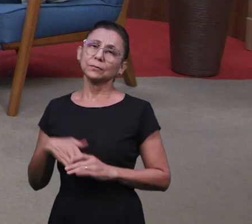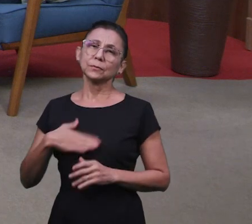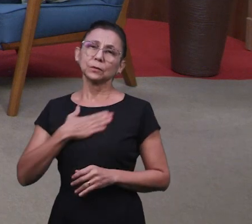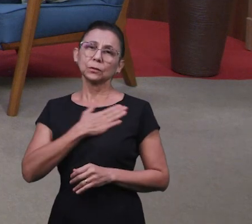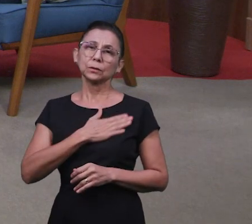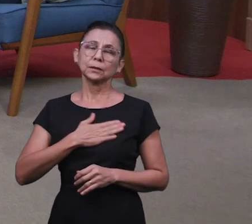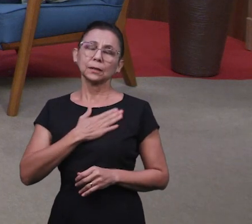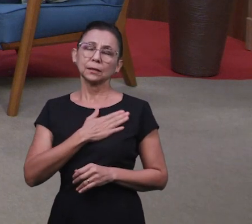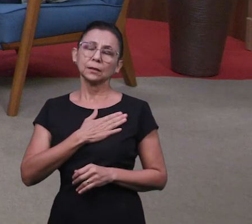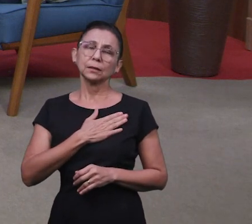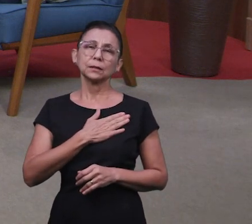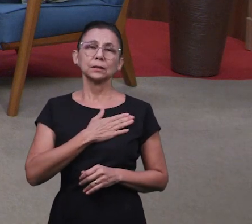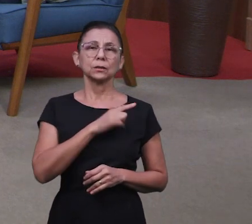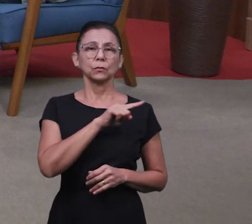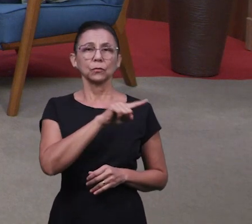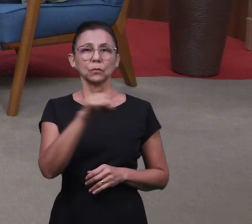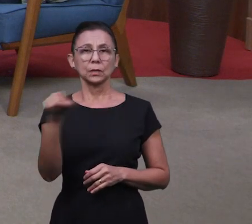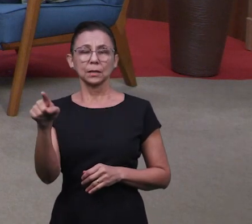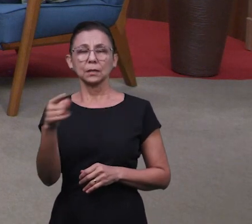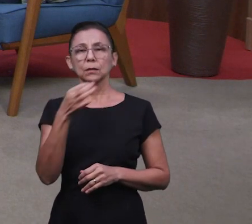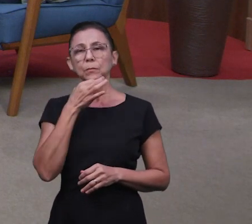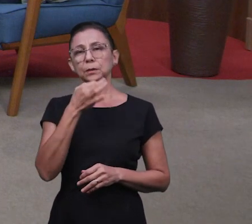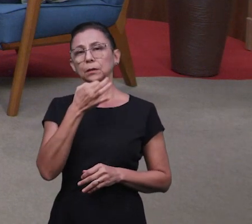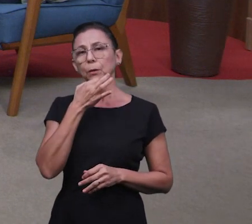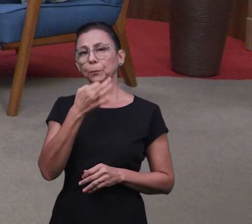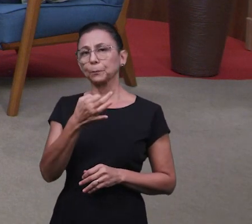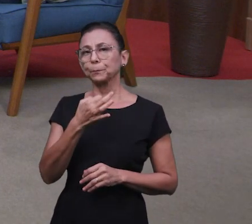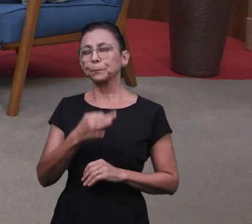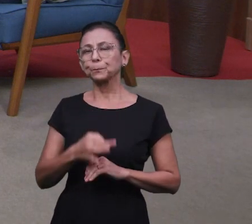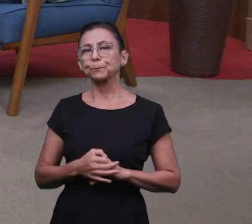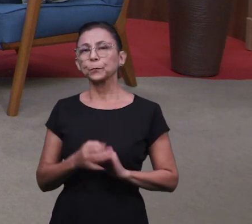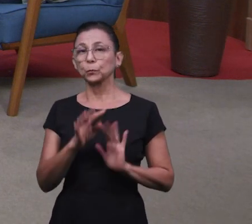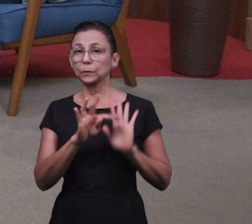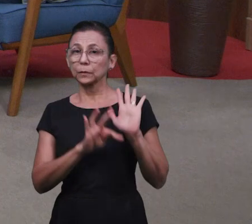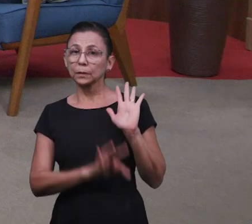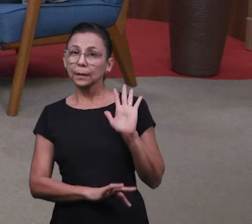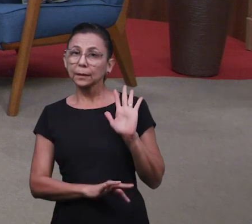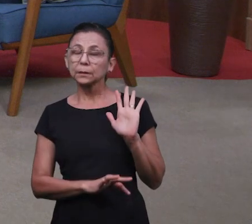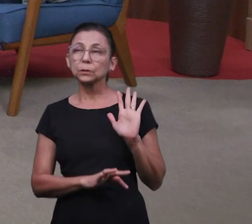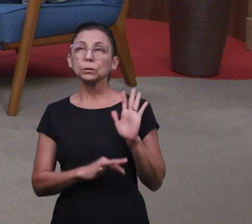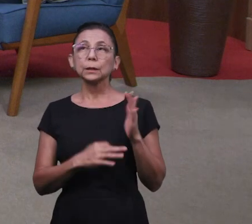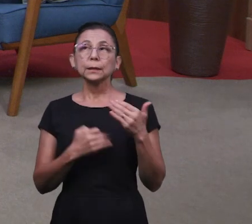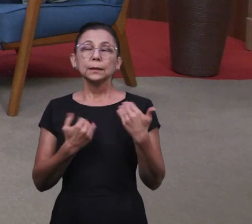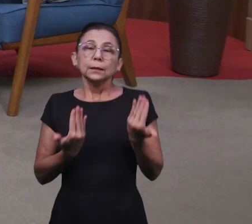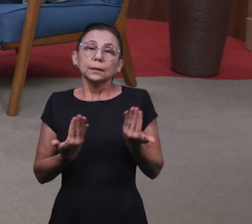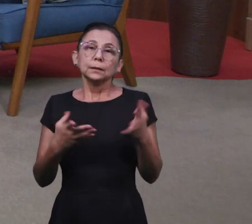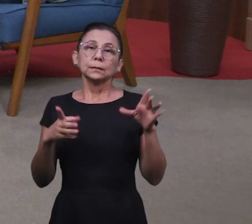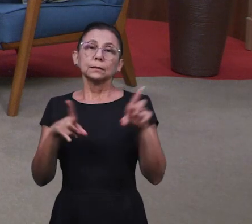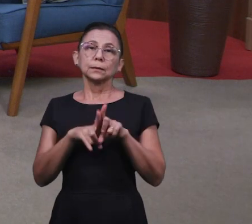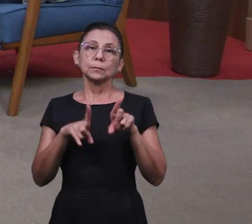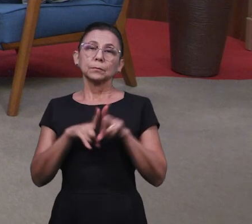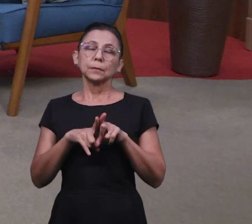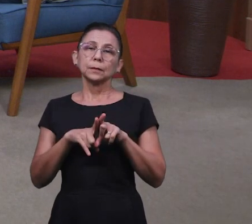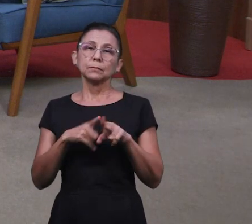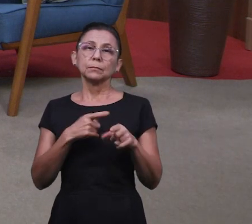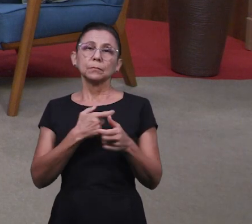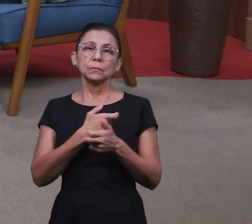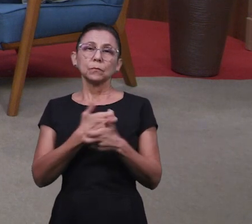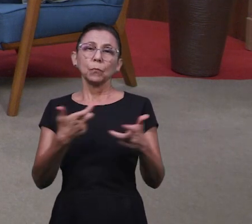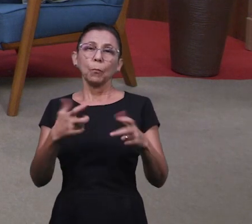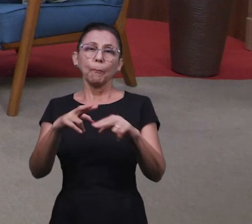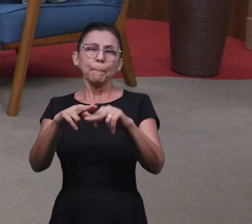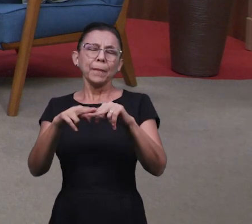vocês falassem sobre esse texto e os recursos da parte do Senhor para